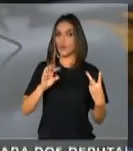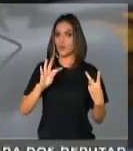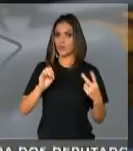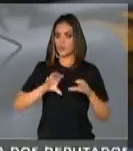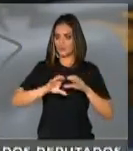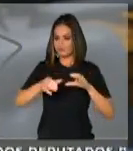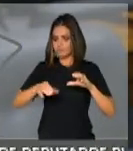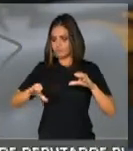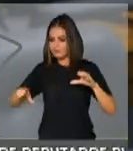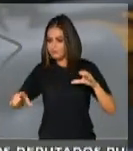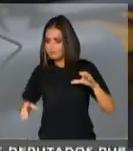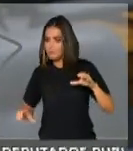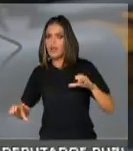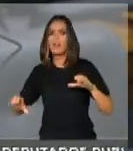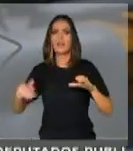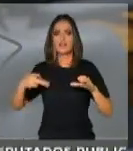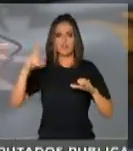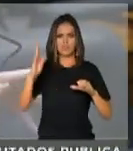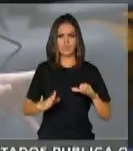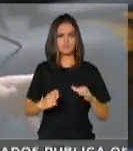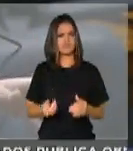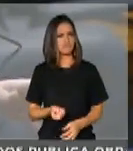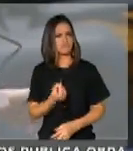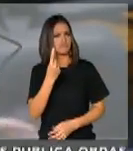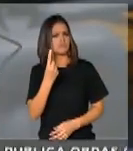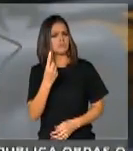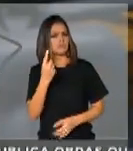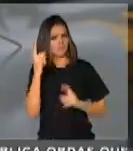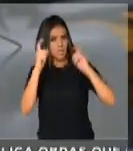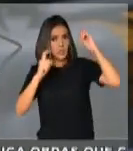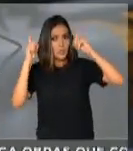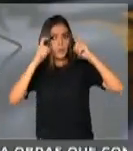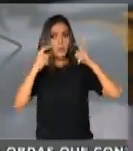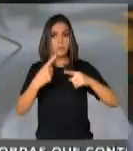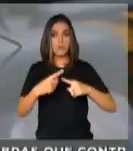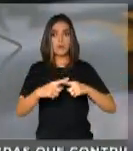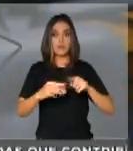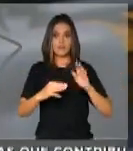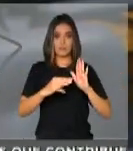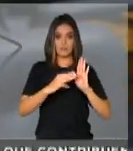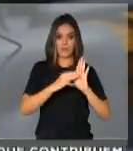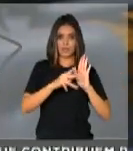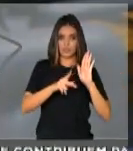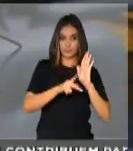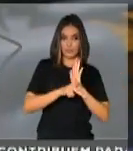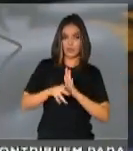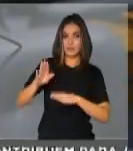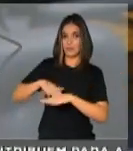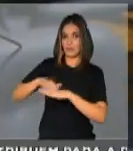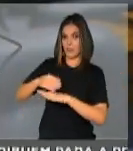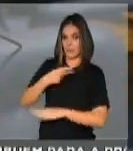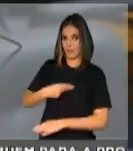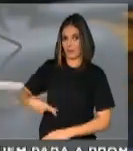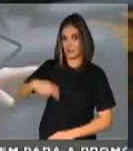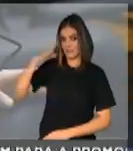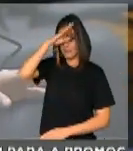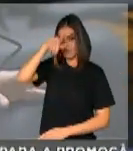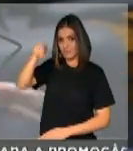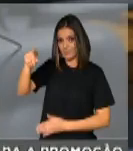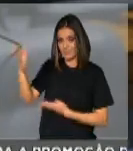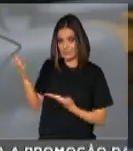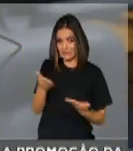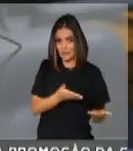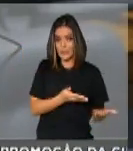traz muita preocupação, senhor presidente, porque da forma como a medida provisória foi editada pelo presidente Jair Bolsonaro, não resta